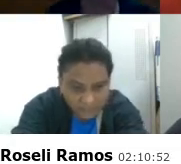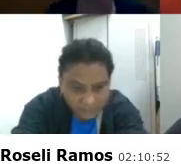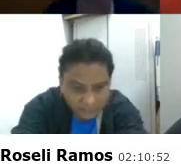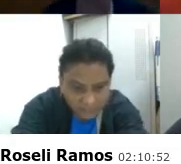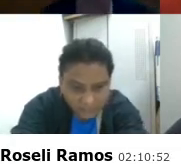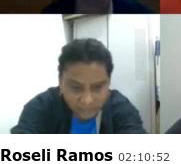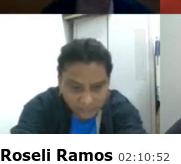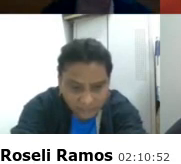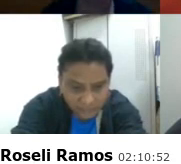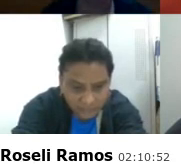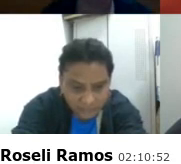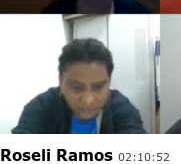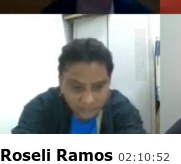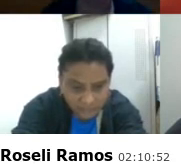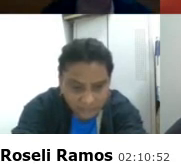então gente